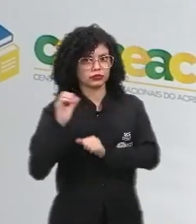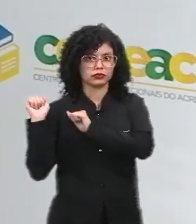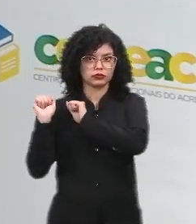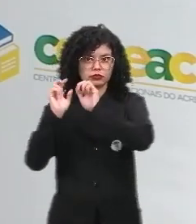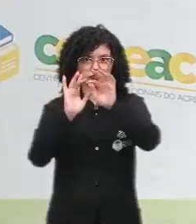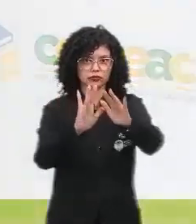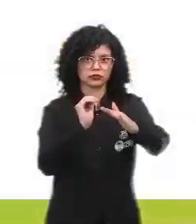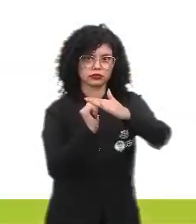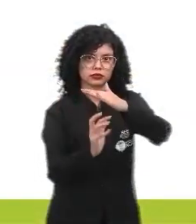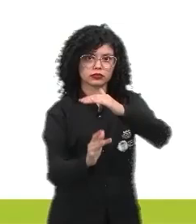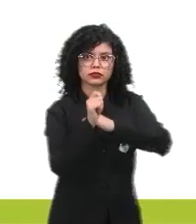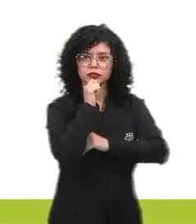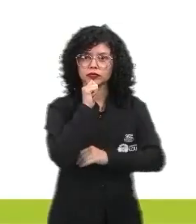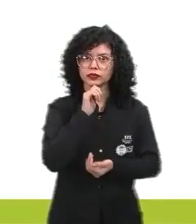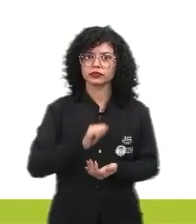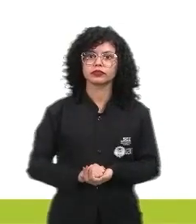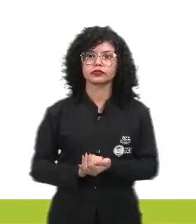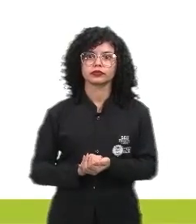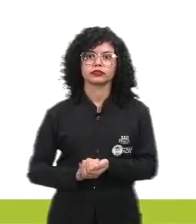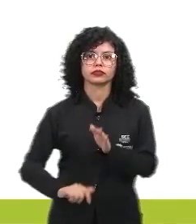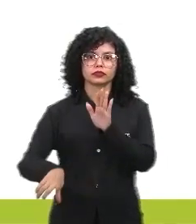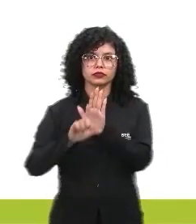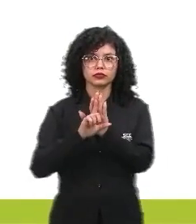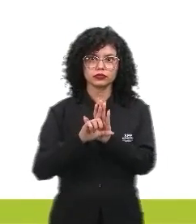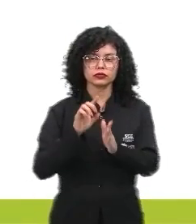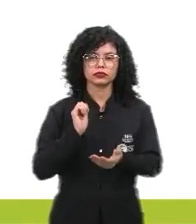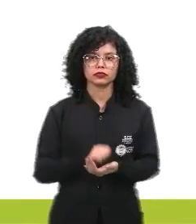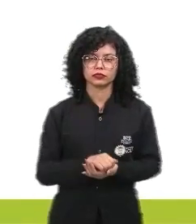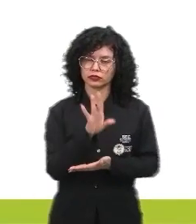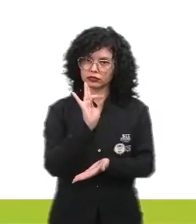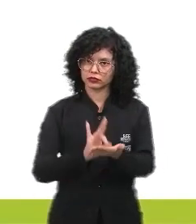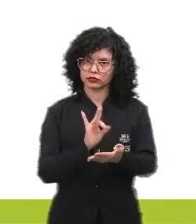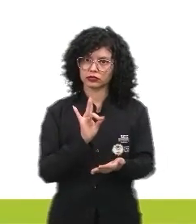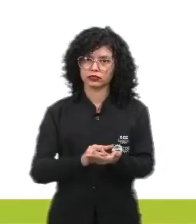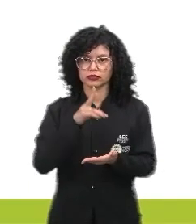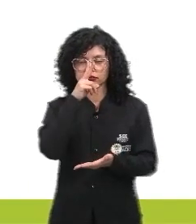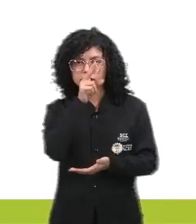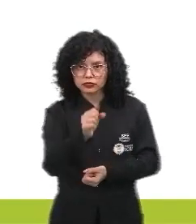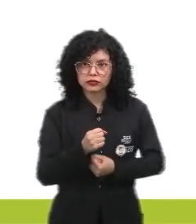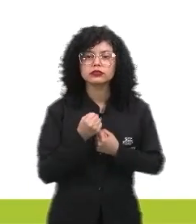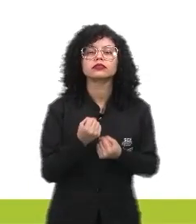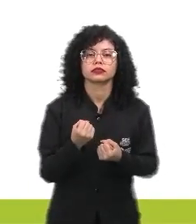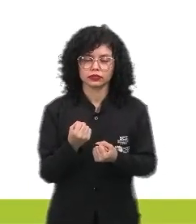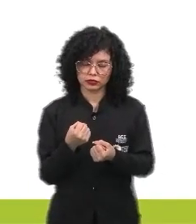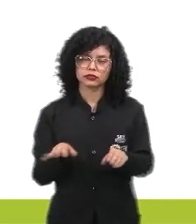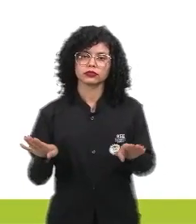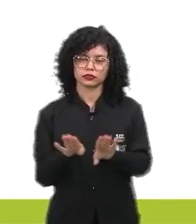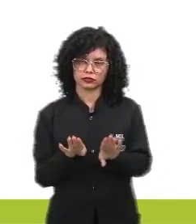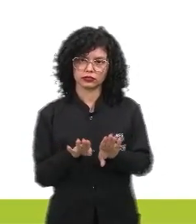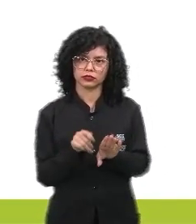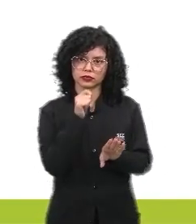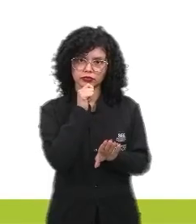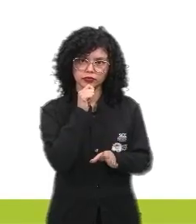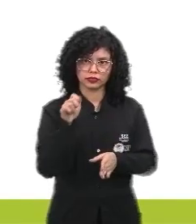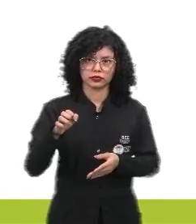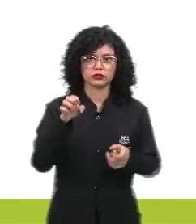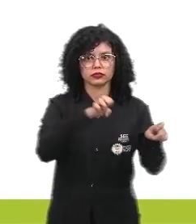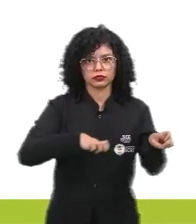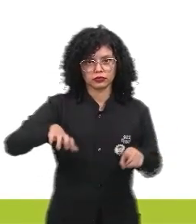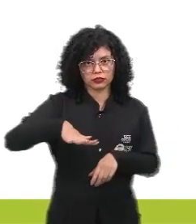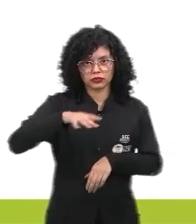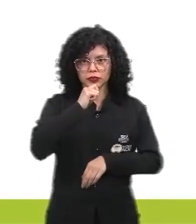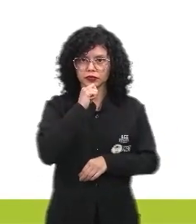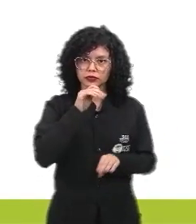migração. A lei de cercamentos também foi um fator de fortalecimento desse êxodo rural, porque